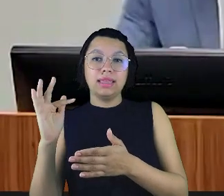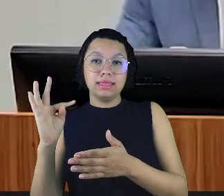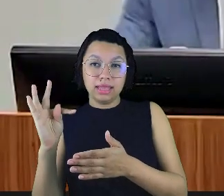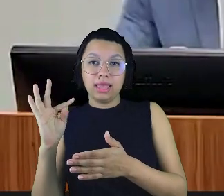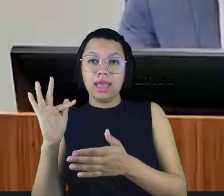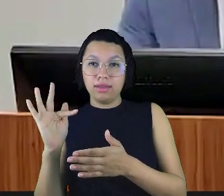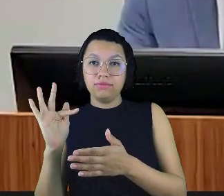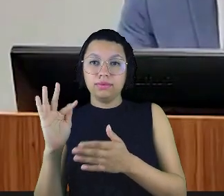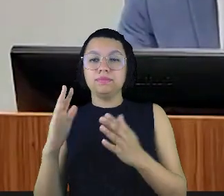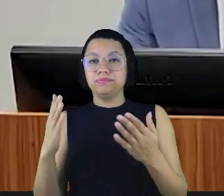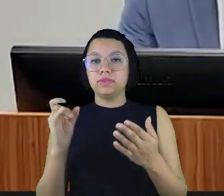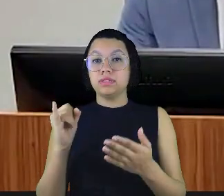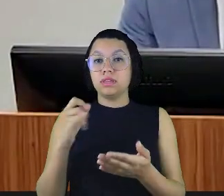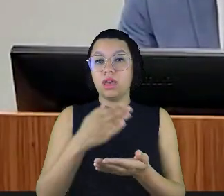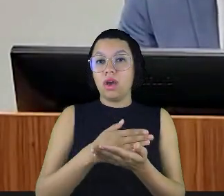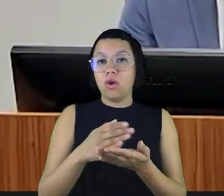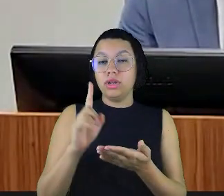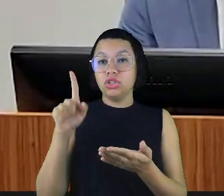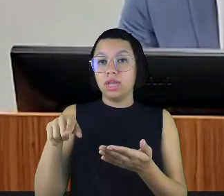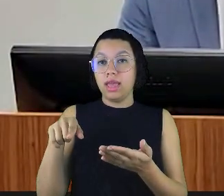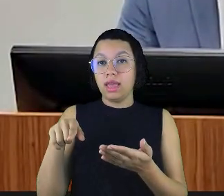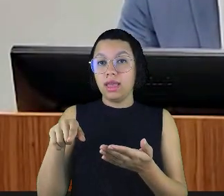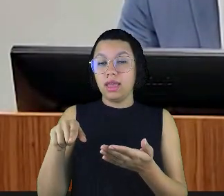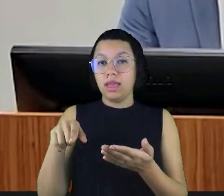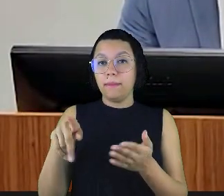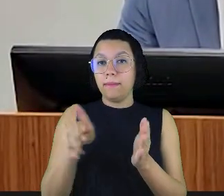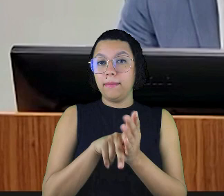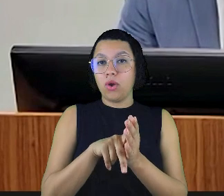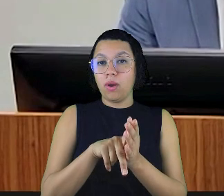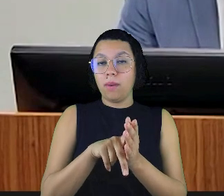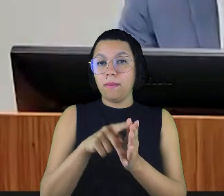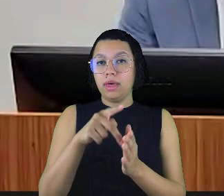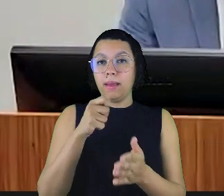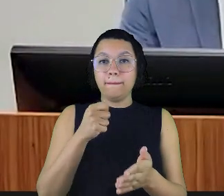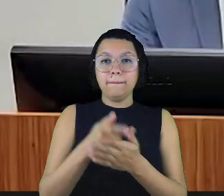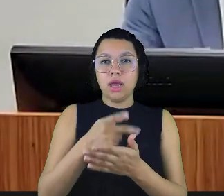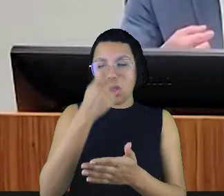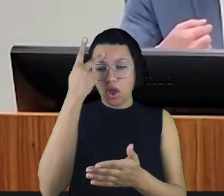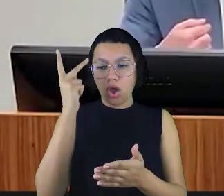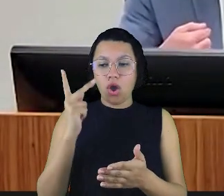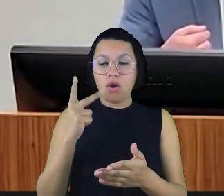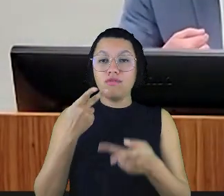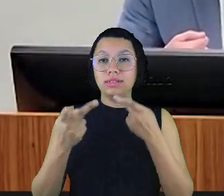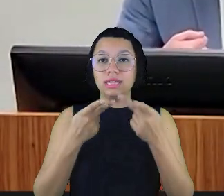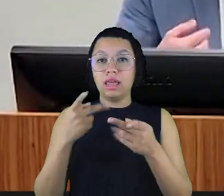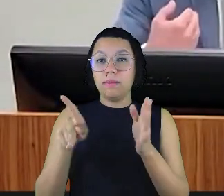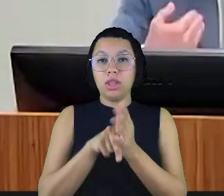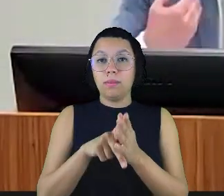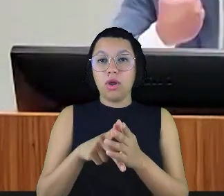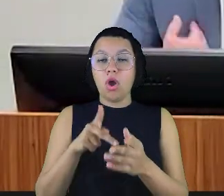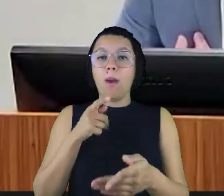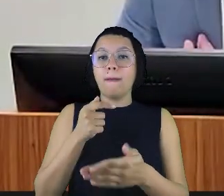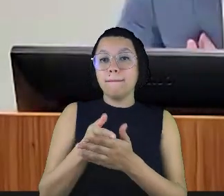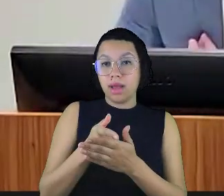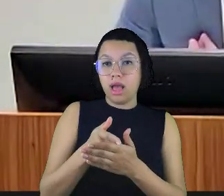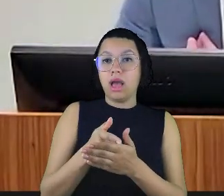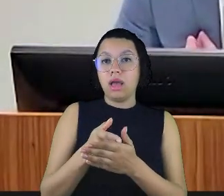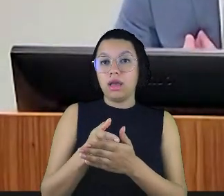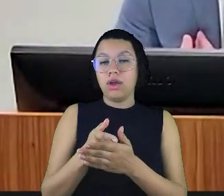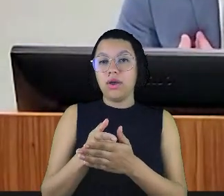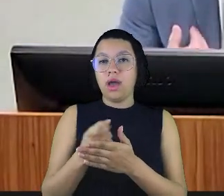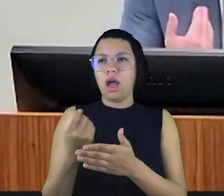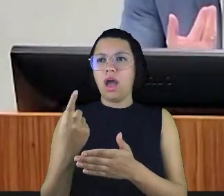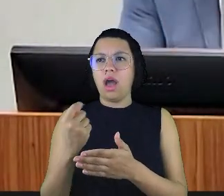Se a origem é do contribuinte, se o crédito foi declarado pelo contribuinte, me parece que a única solução